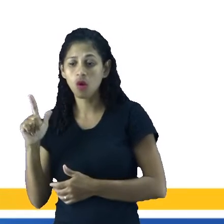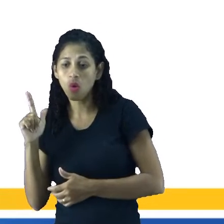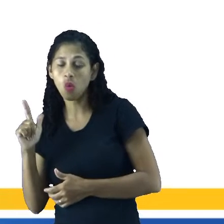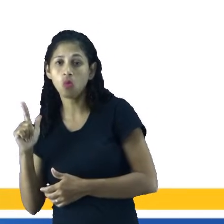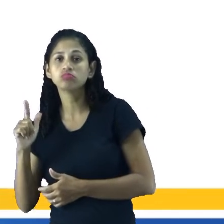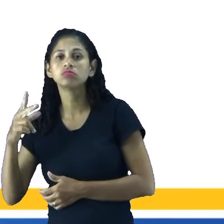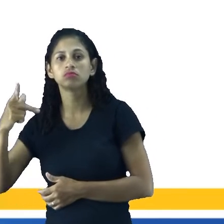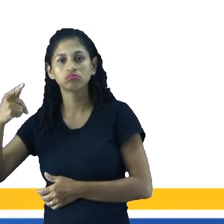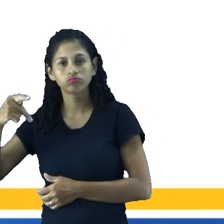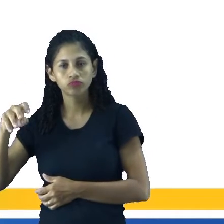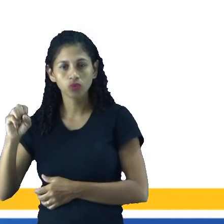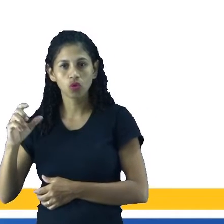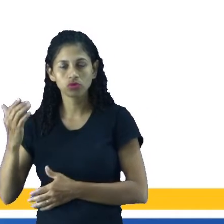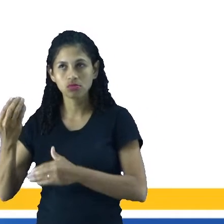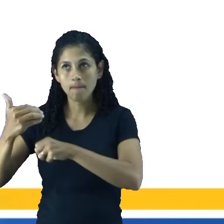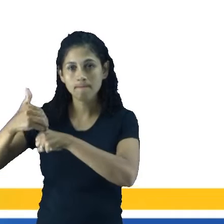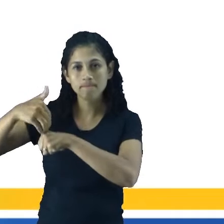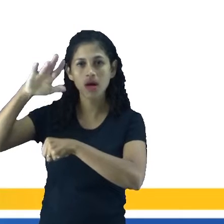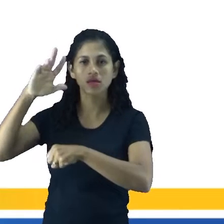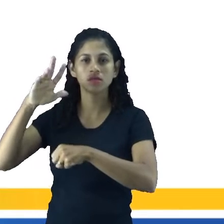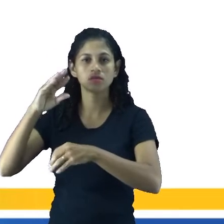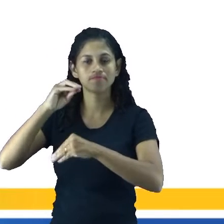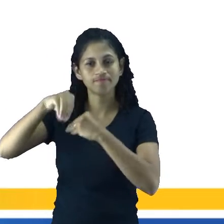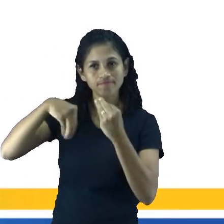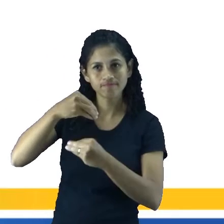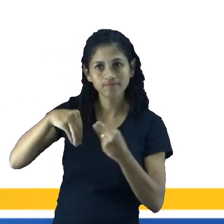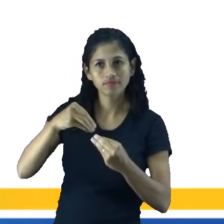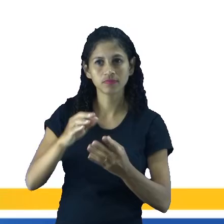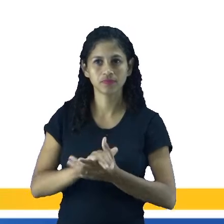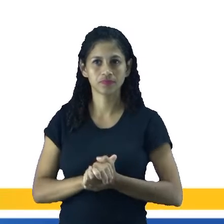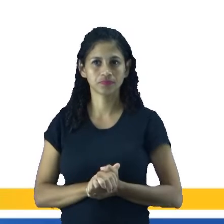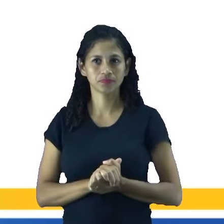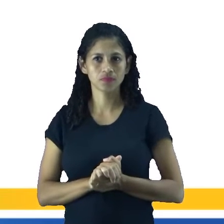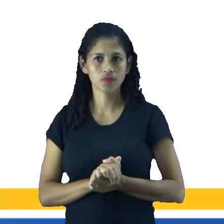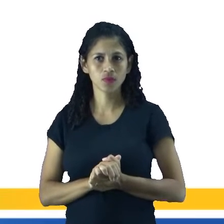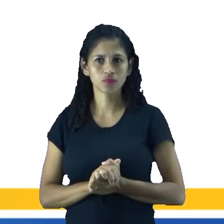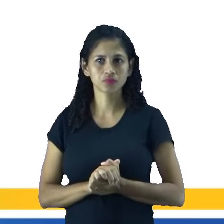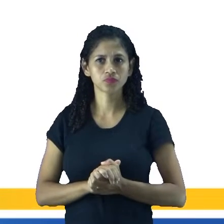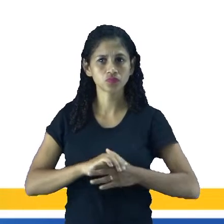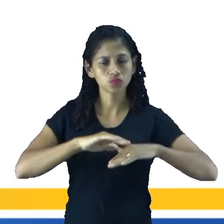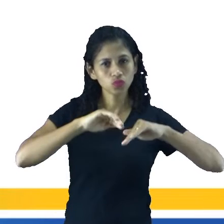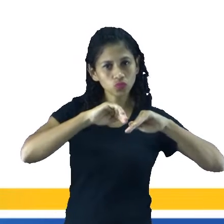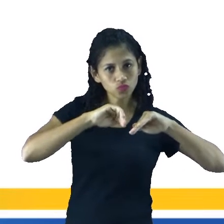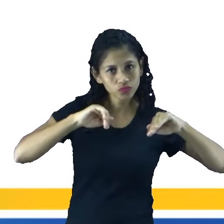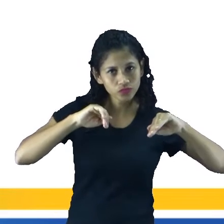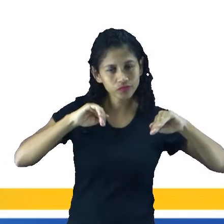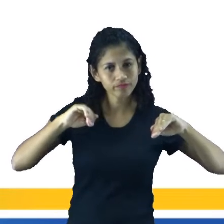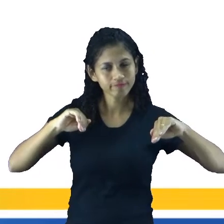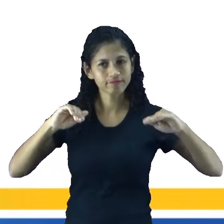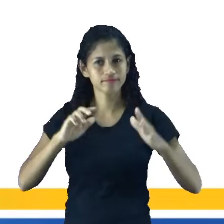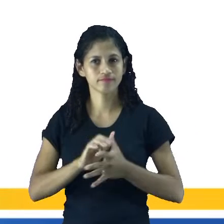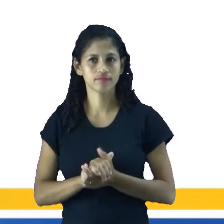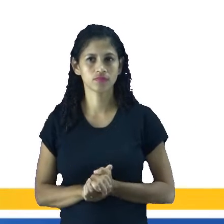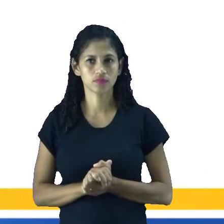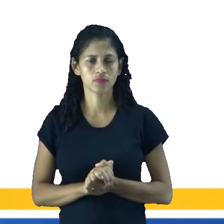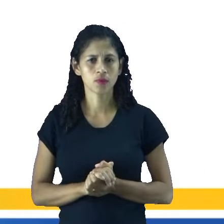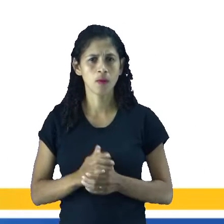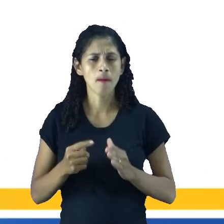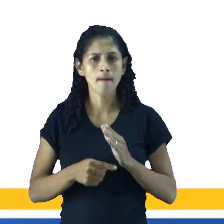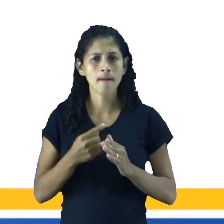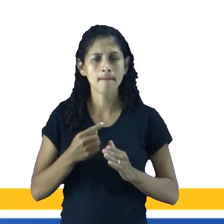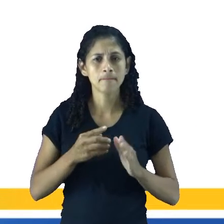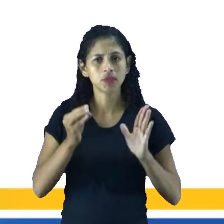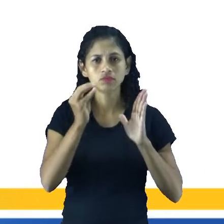E aí, quais são os principais métodos de separação de misturas que nós vamos ter? Depende, né? Primeiro a gente tem que